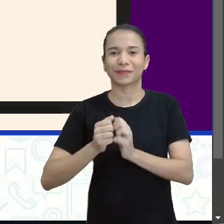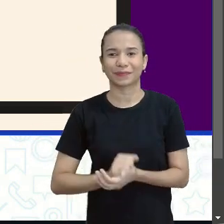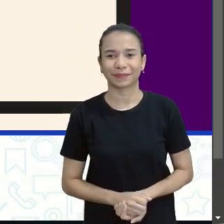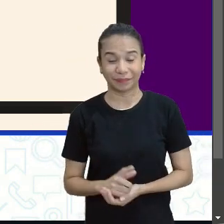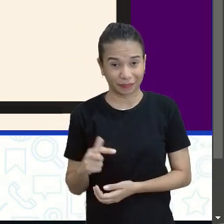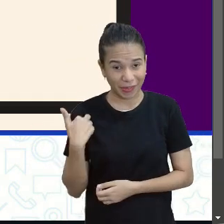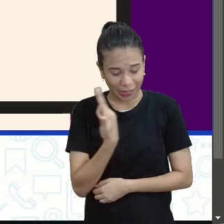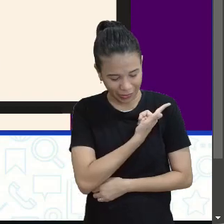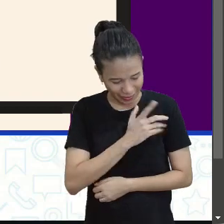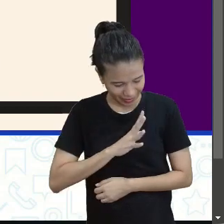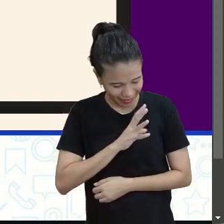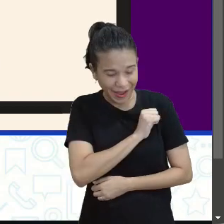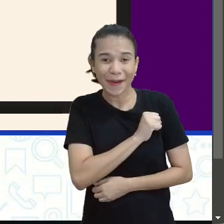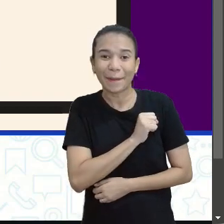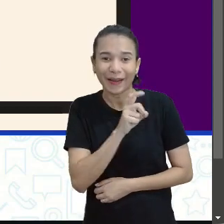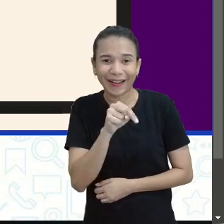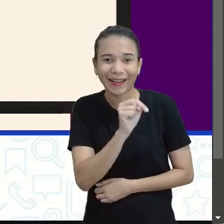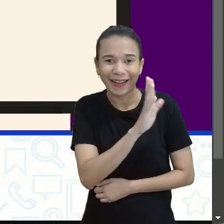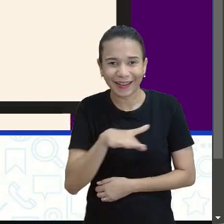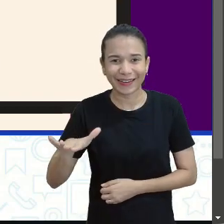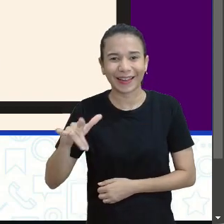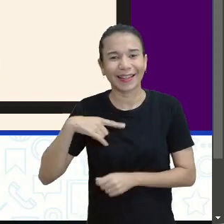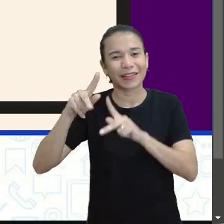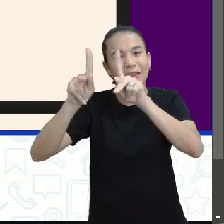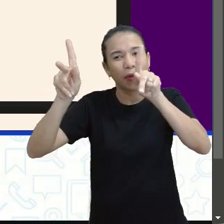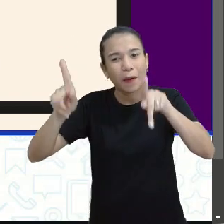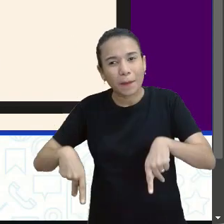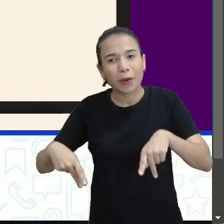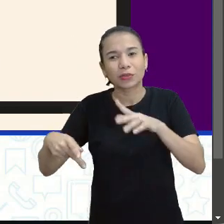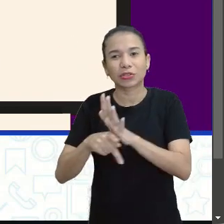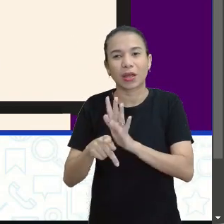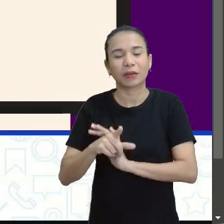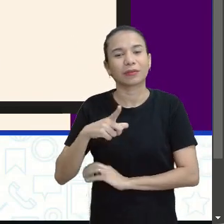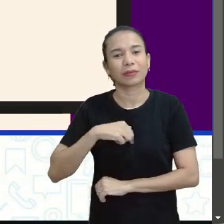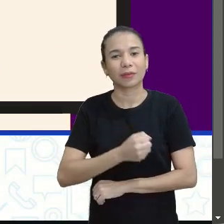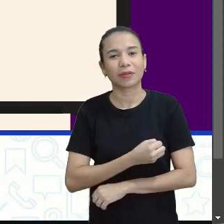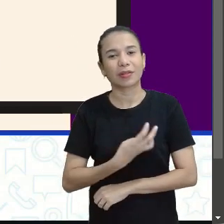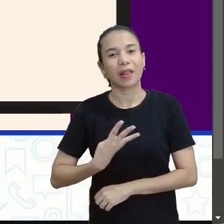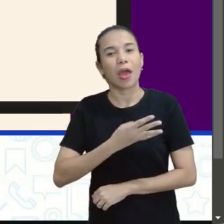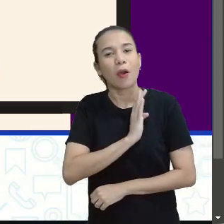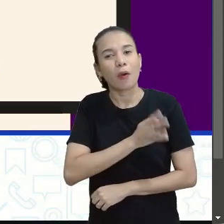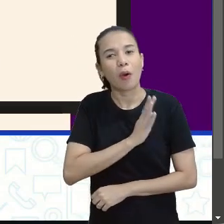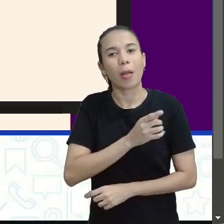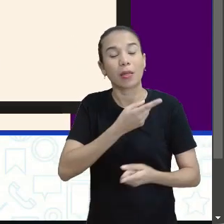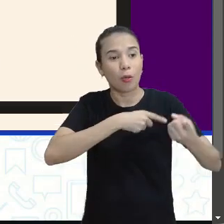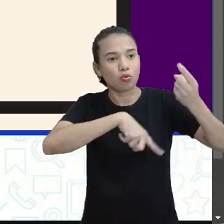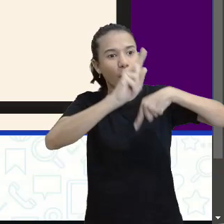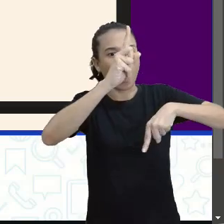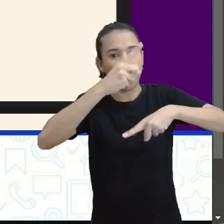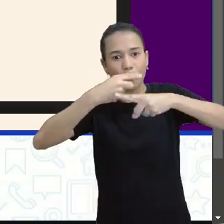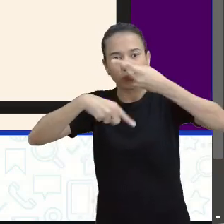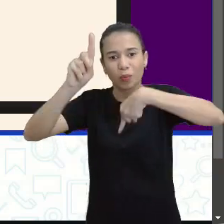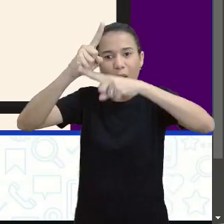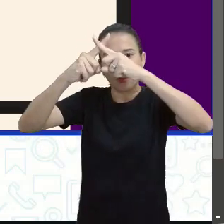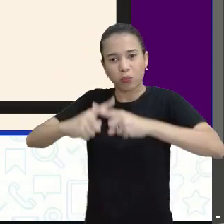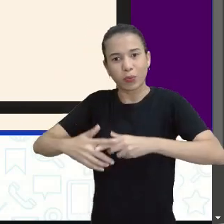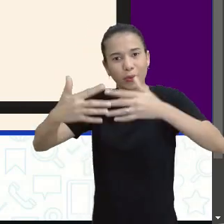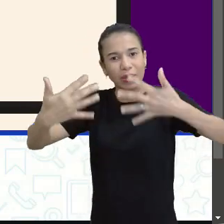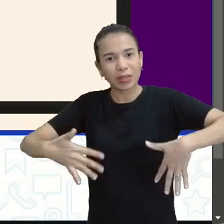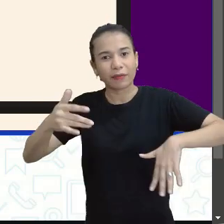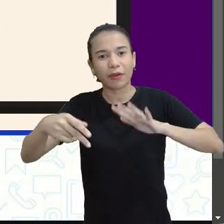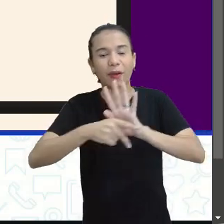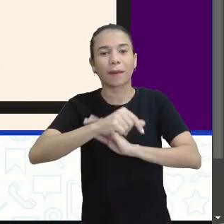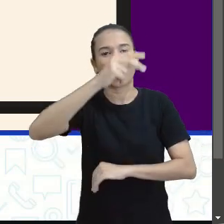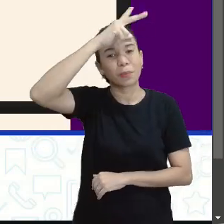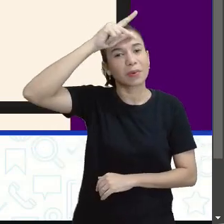faz por amor, né? Essas crianças lá, a gente tem um projeto na Três Corações, como o Miguel falou, o projeto chama Superando Desafios. É um projeto da